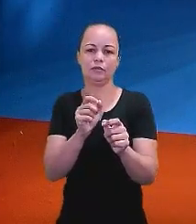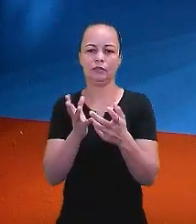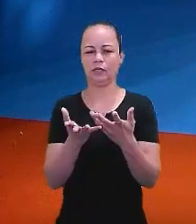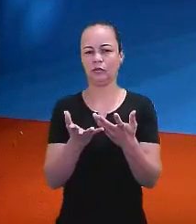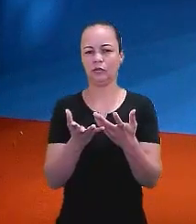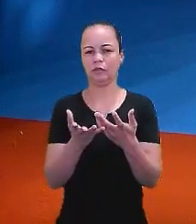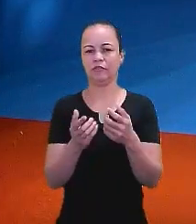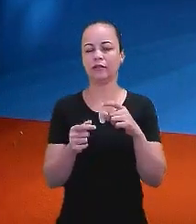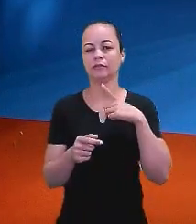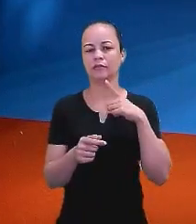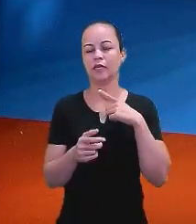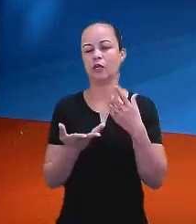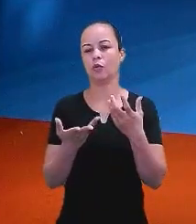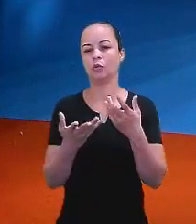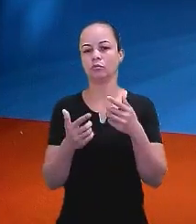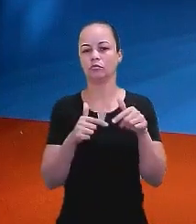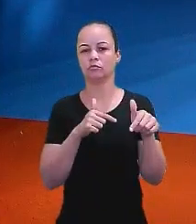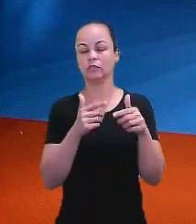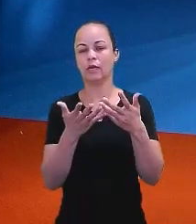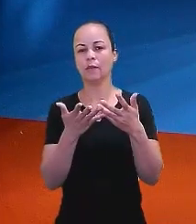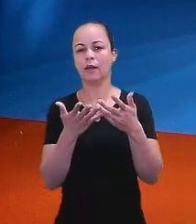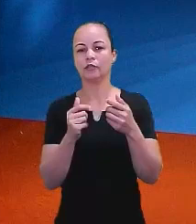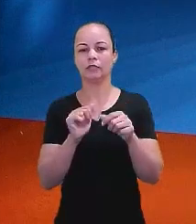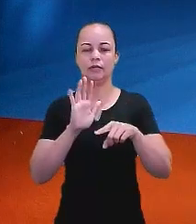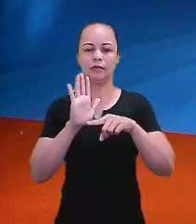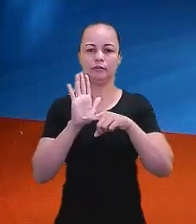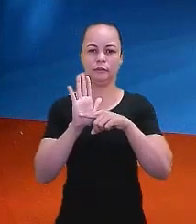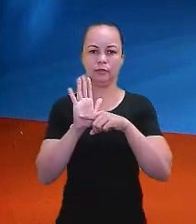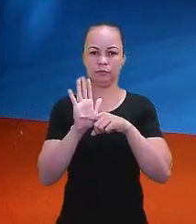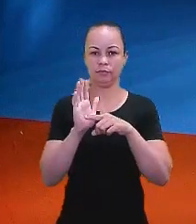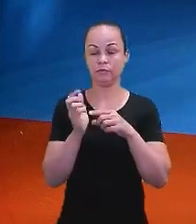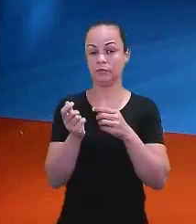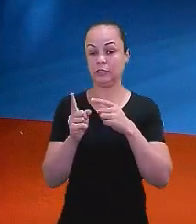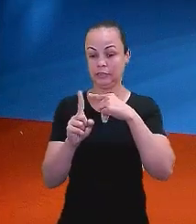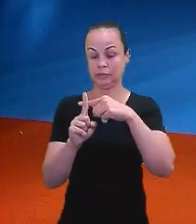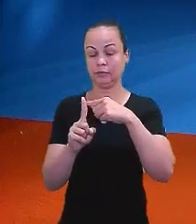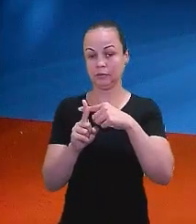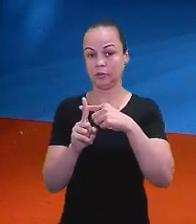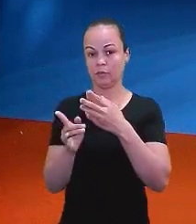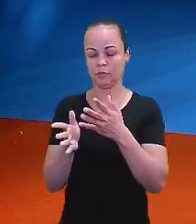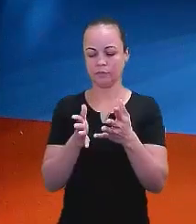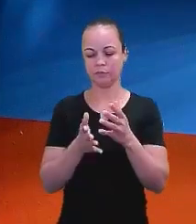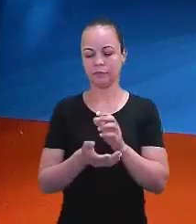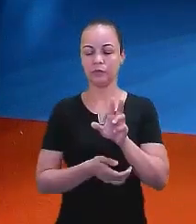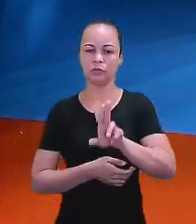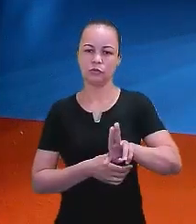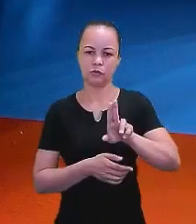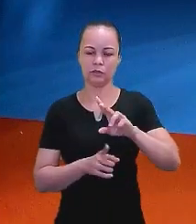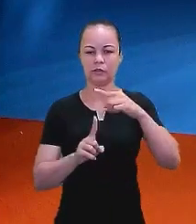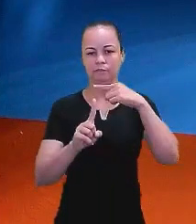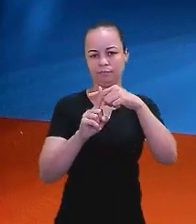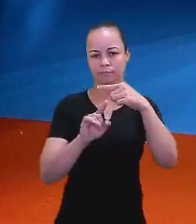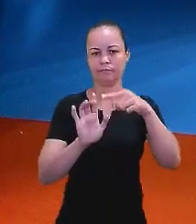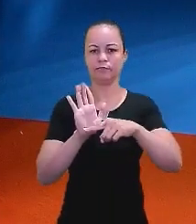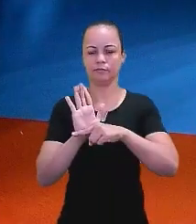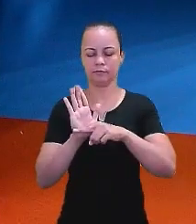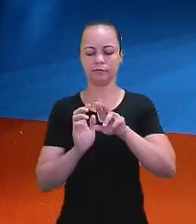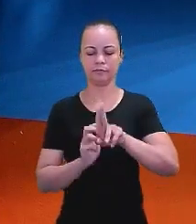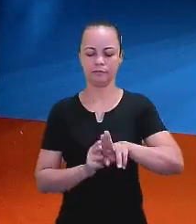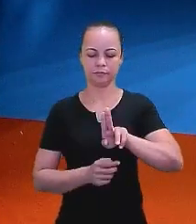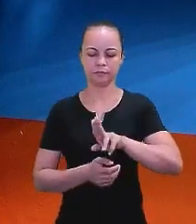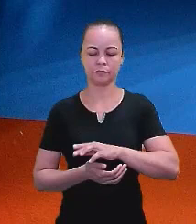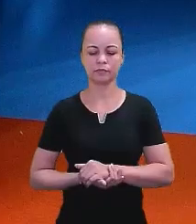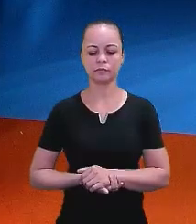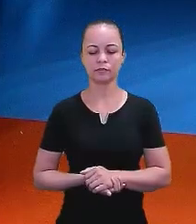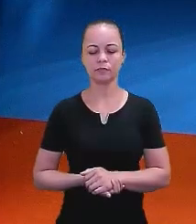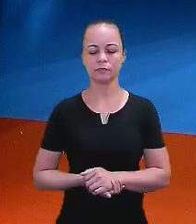de adição, né, com esses números inteiros, tá? Utilizando número positivo e número negativo. Então, a